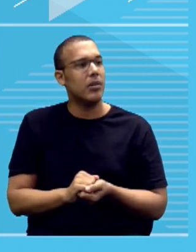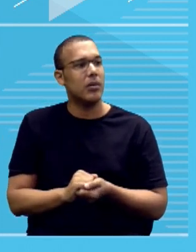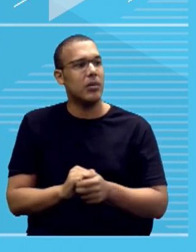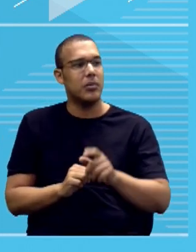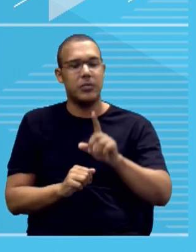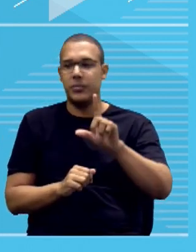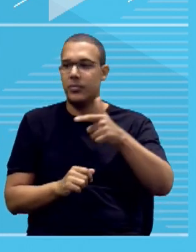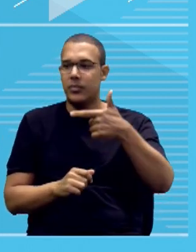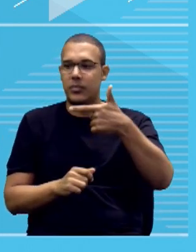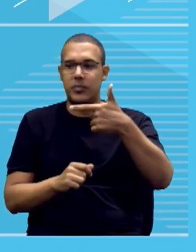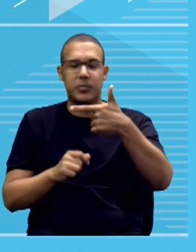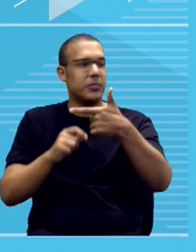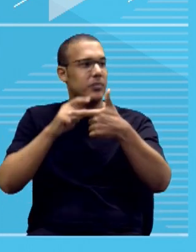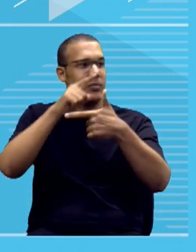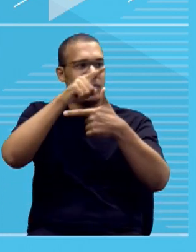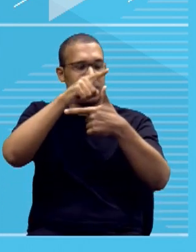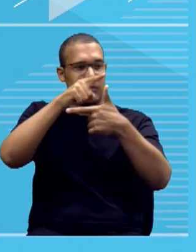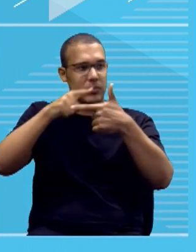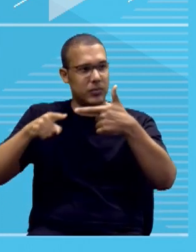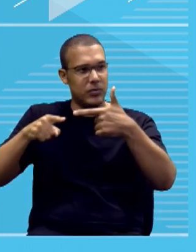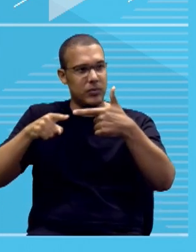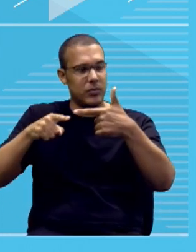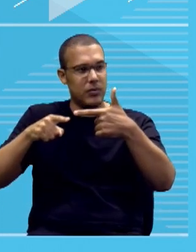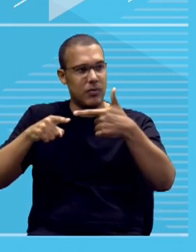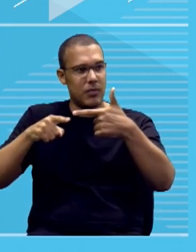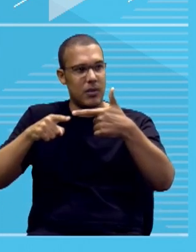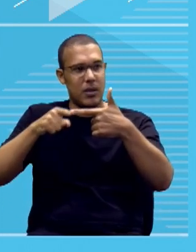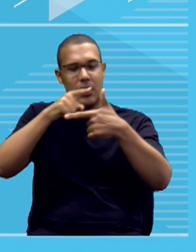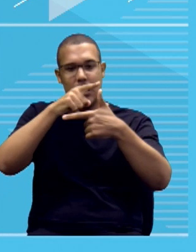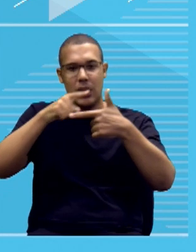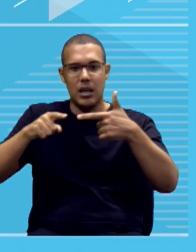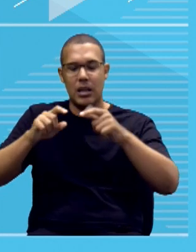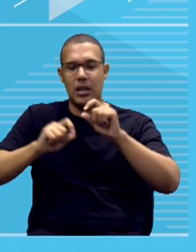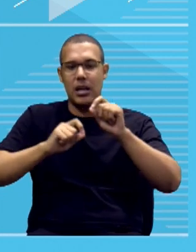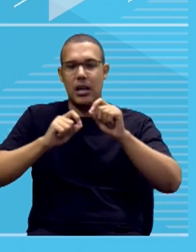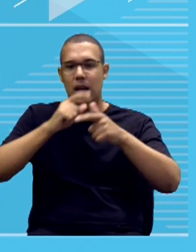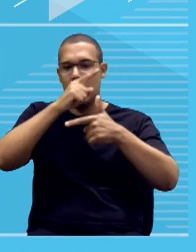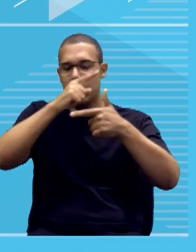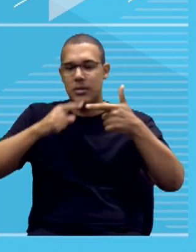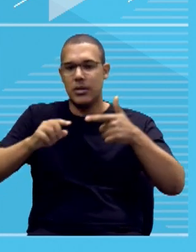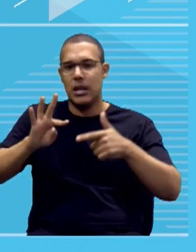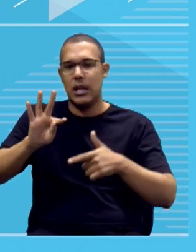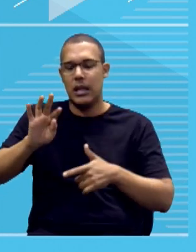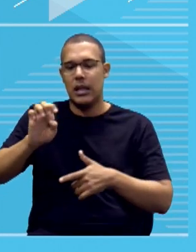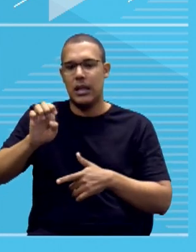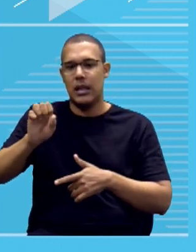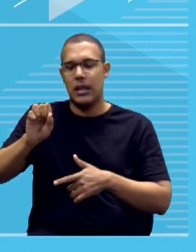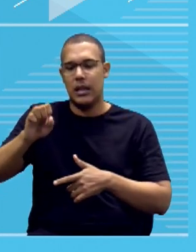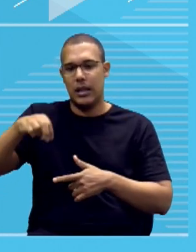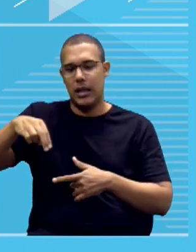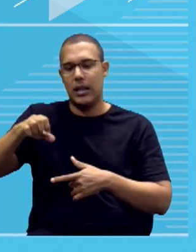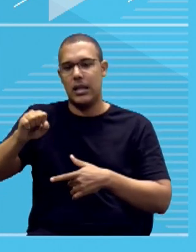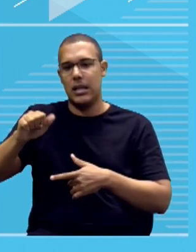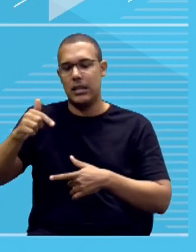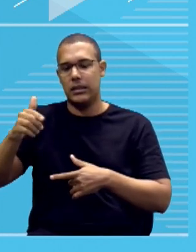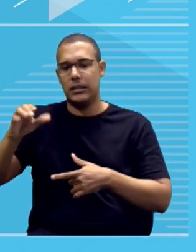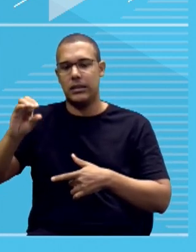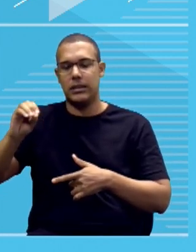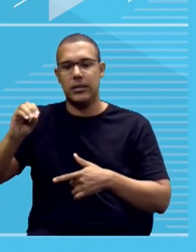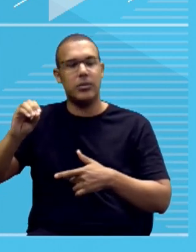cartesiano, representa a queda de tensão dentro de um gerador. Então, isso aqui é a perda da